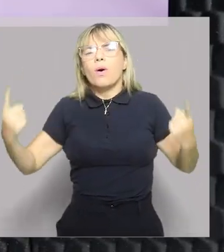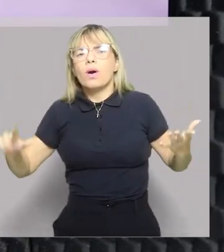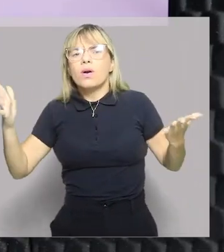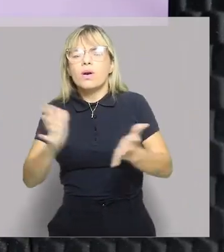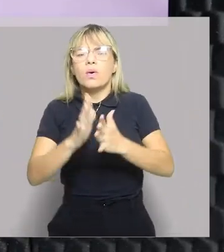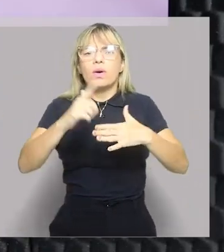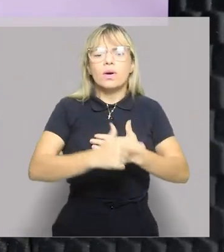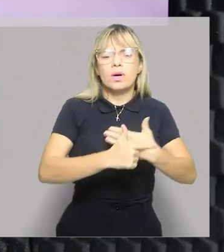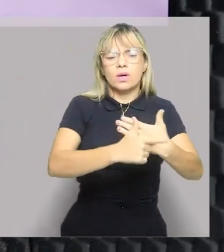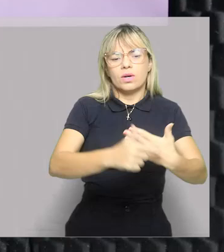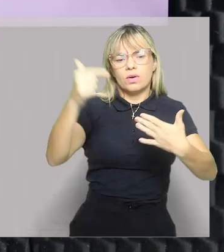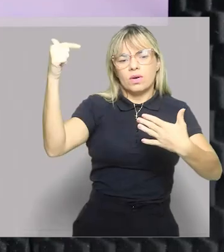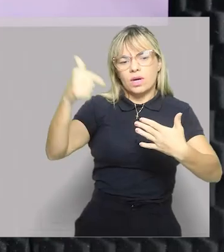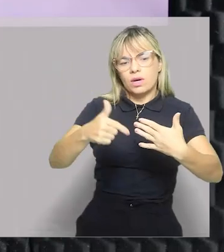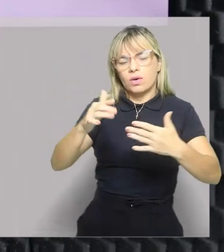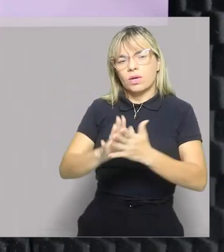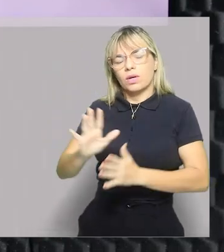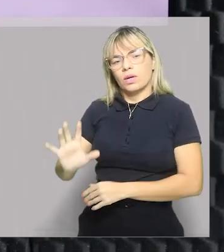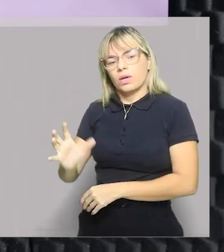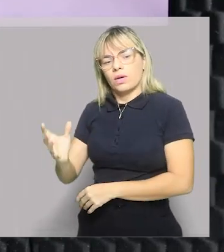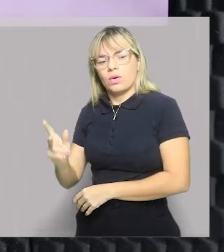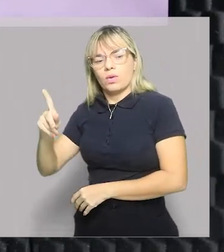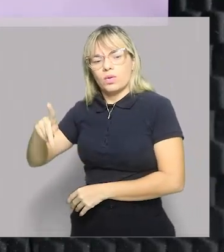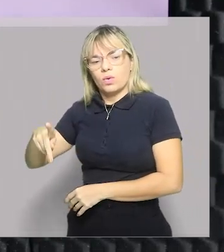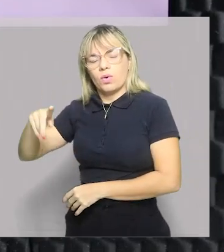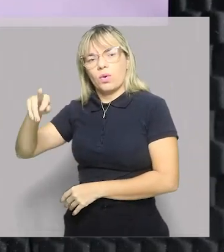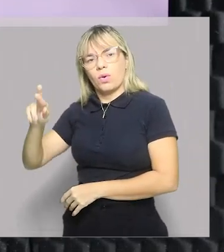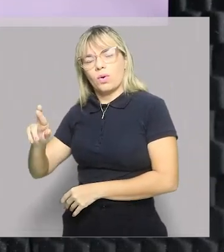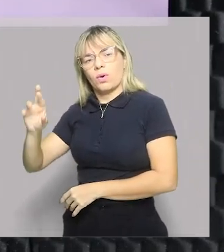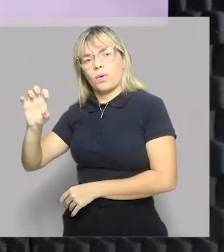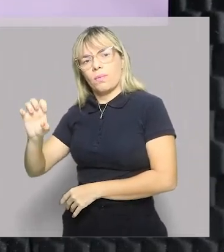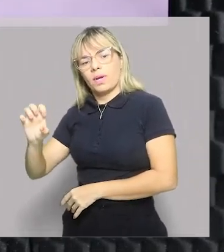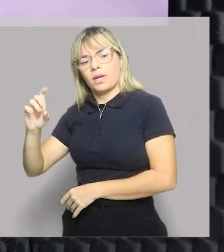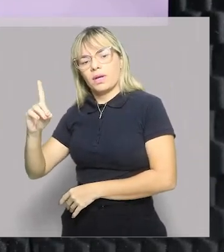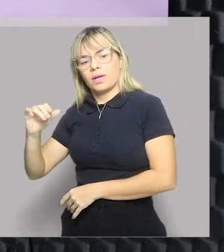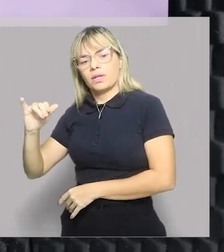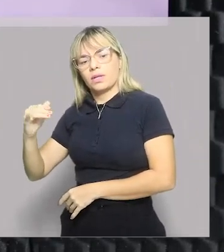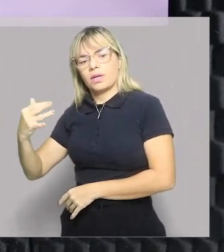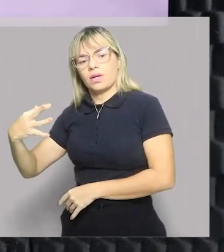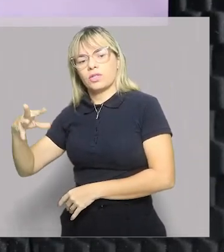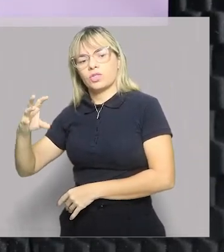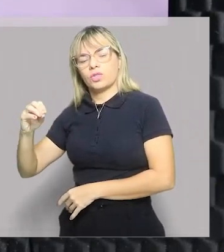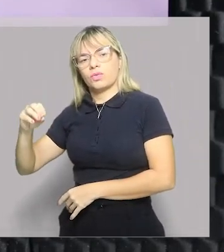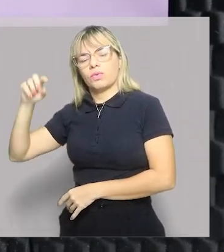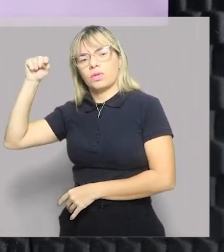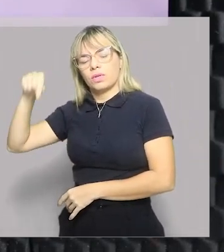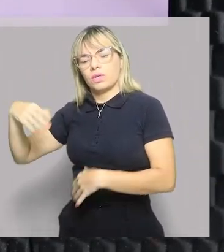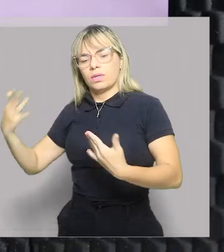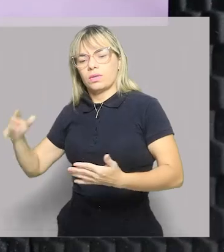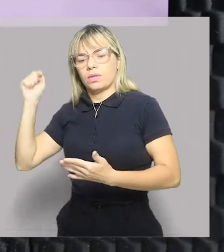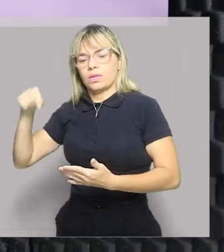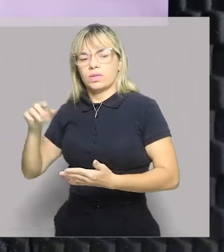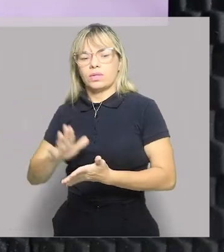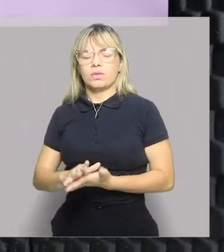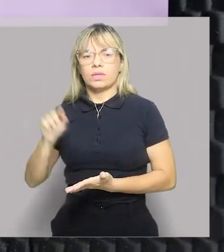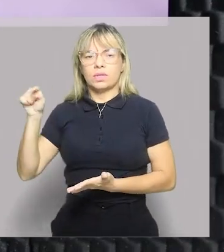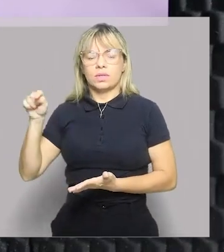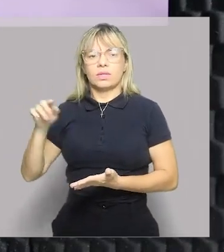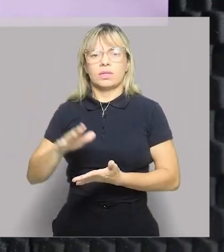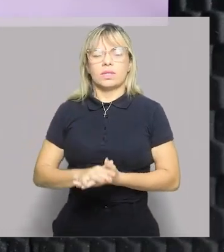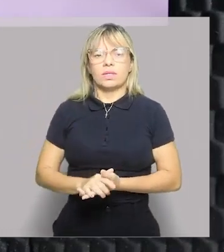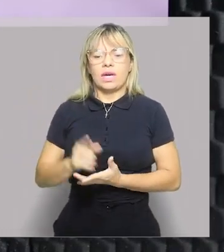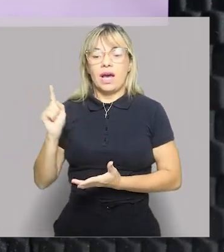a ocorrência do predicativo, não se esqueça. É necessariamente o predicativo